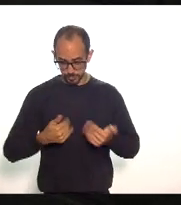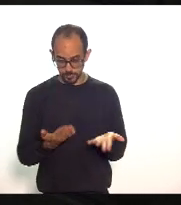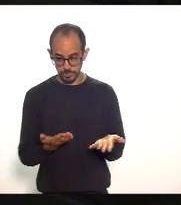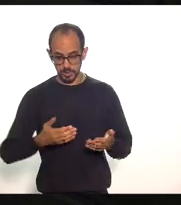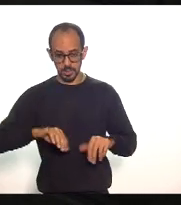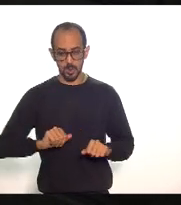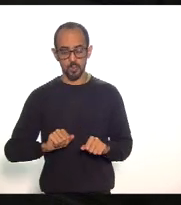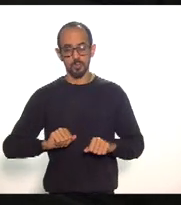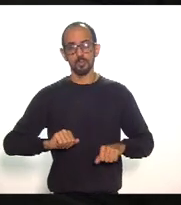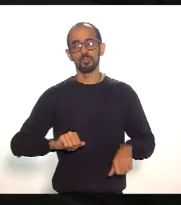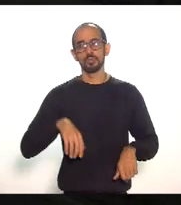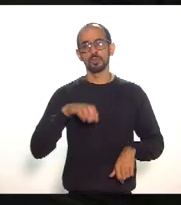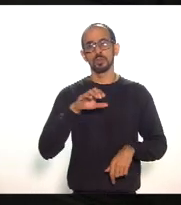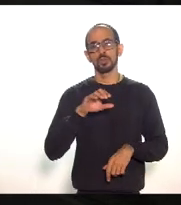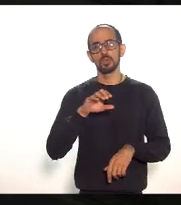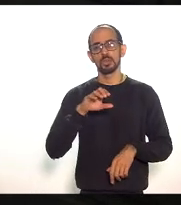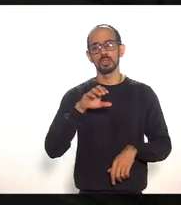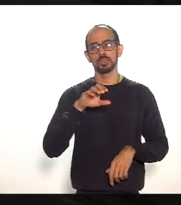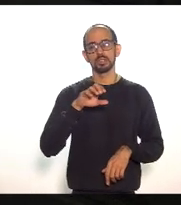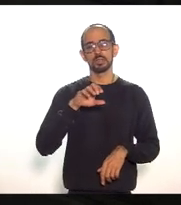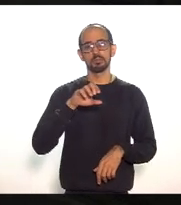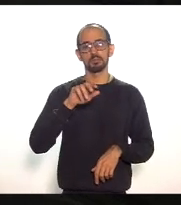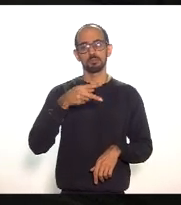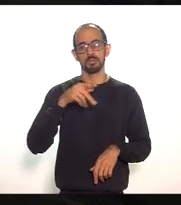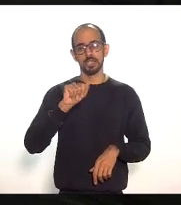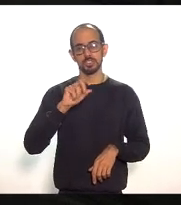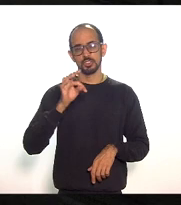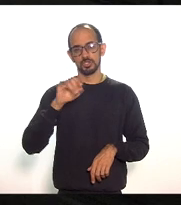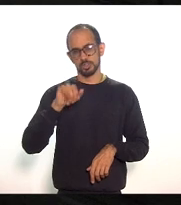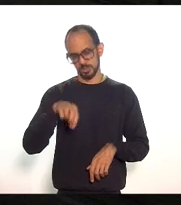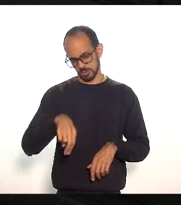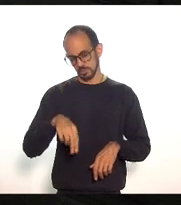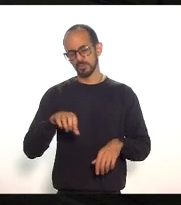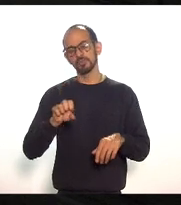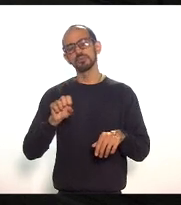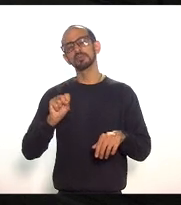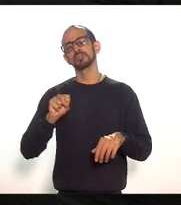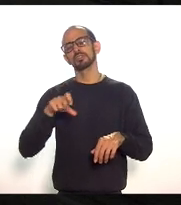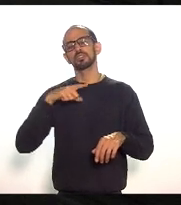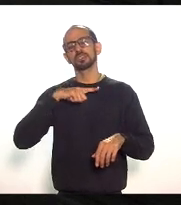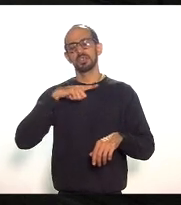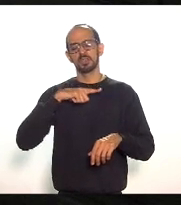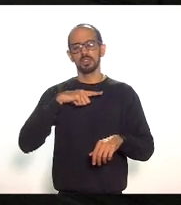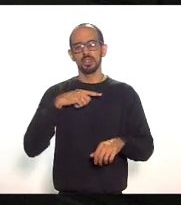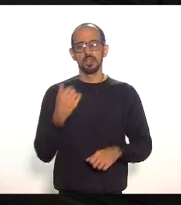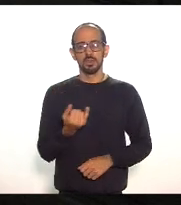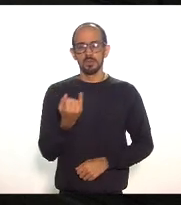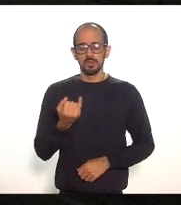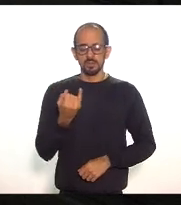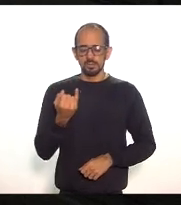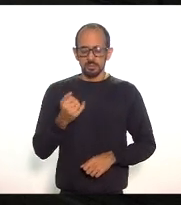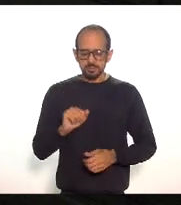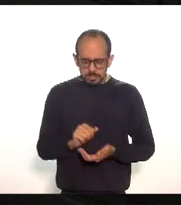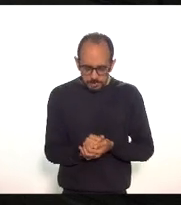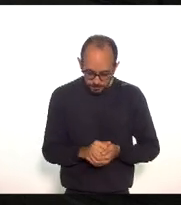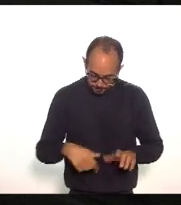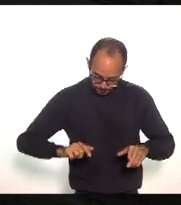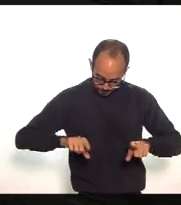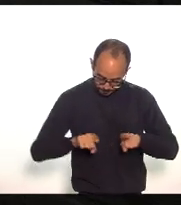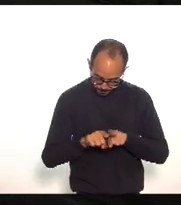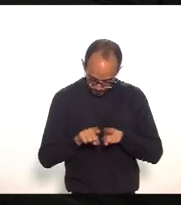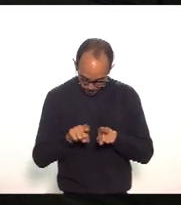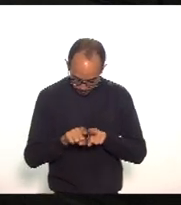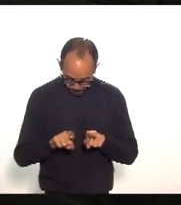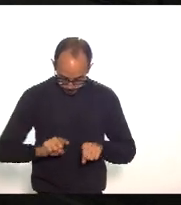de Paty tem uma importância. E a festa do tomate é a consagração desse ambiente. E recordo que a SEASA não se